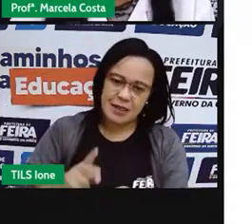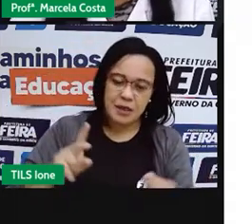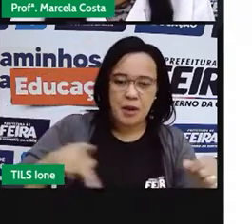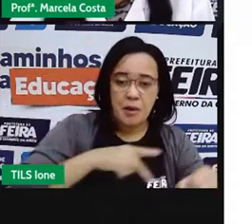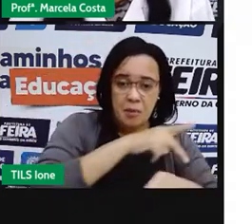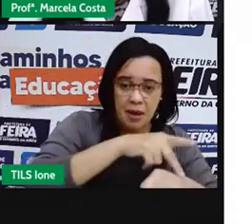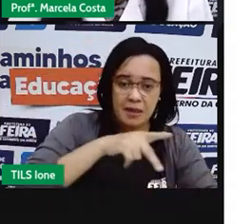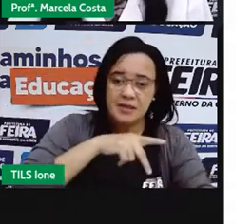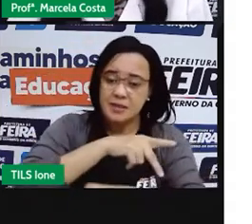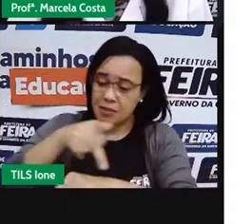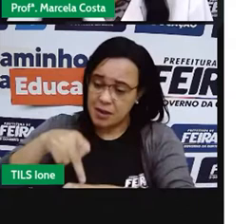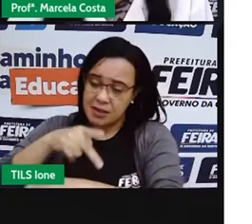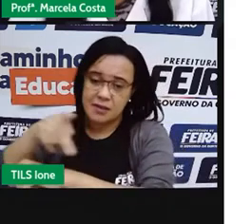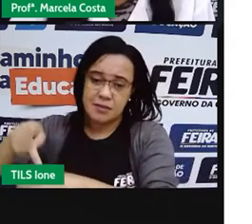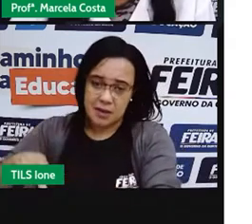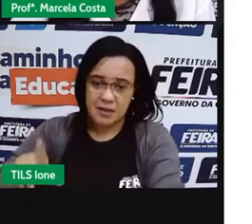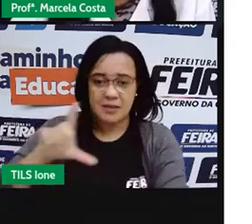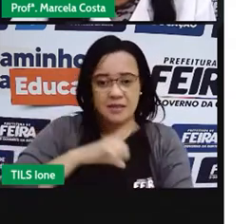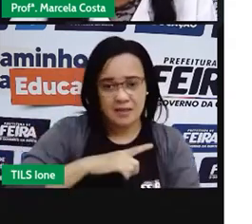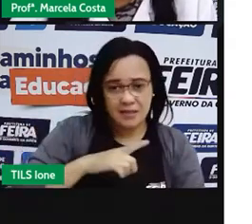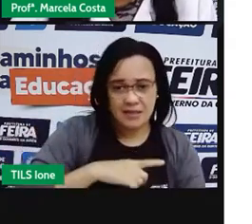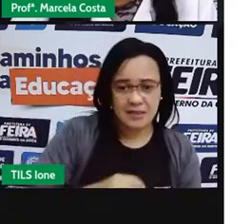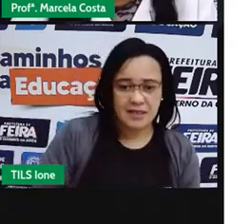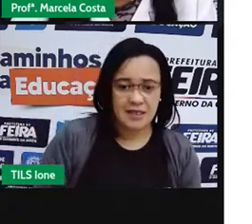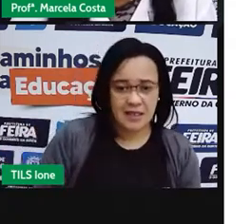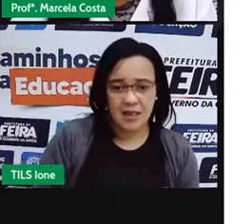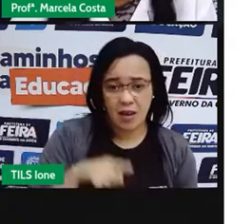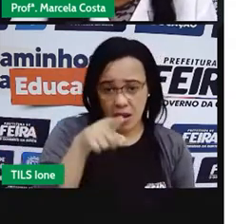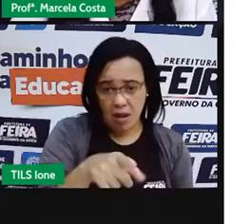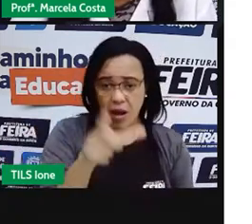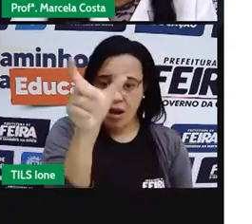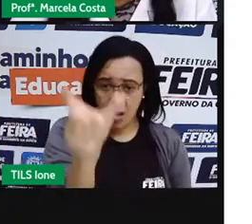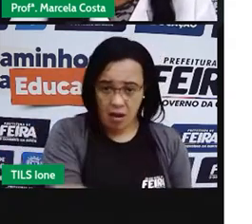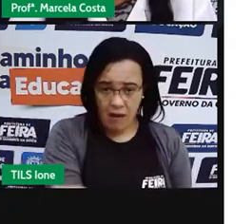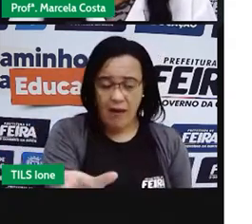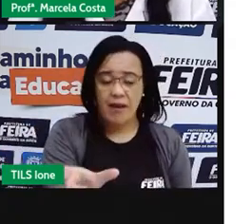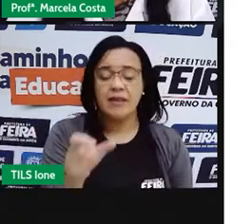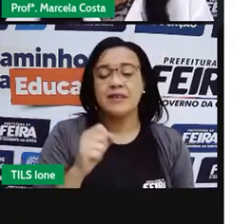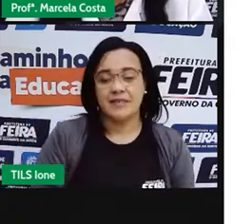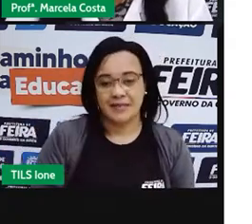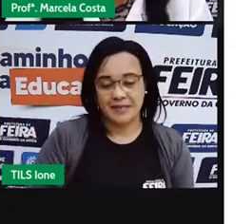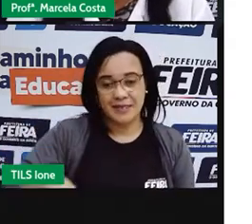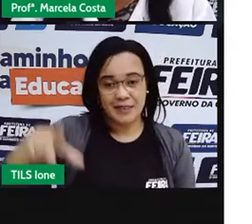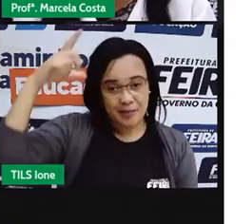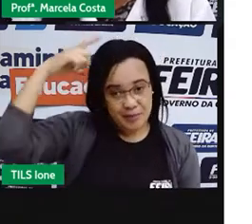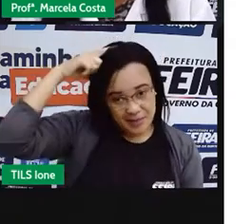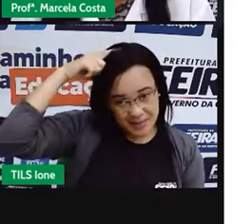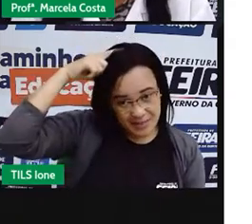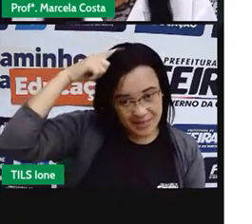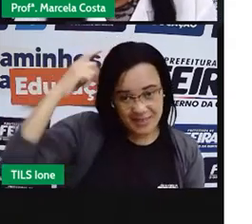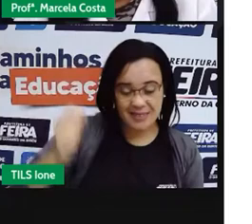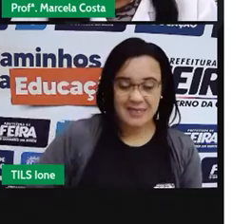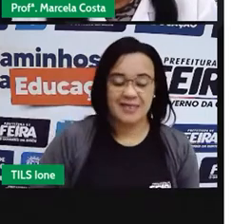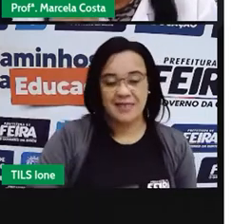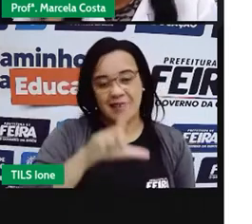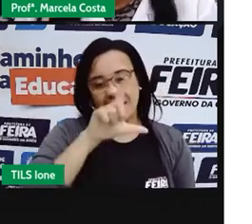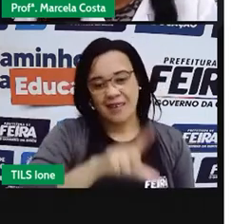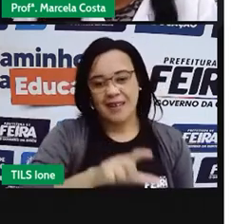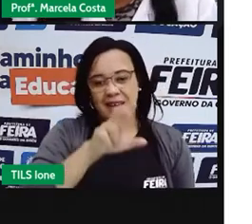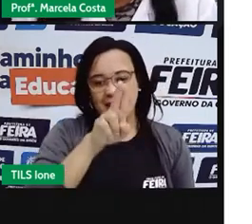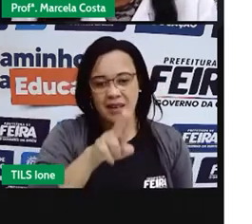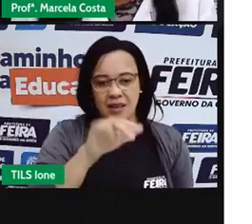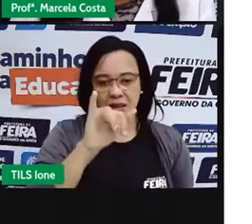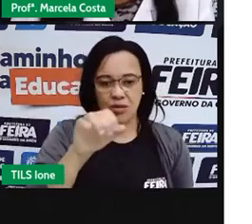essa princesa aqui, ó, a princesa Luísa Maria da Bélgica. Ela tem 21 anos, mora lá